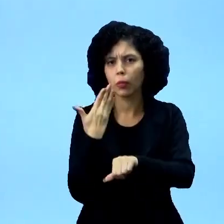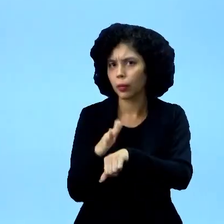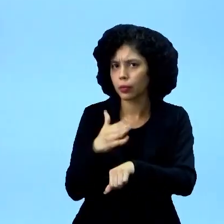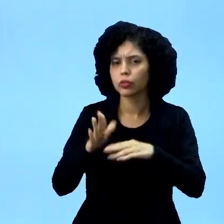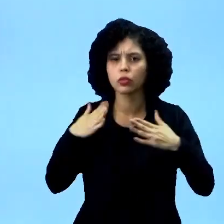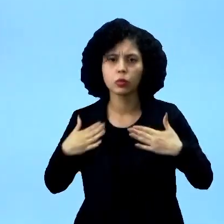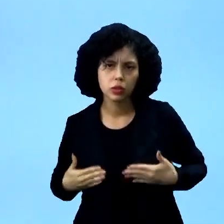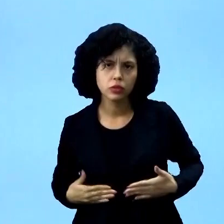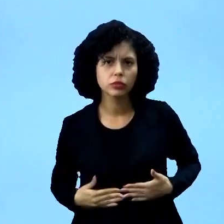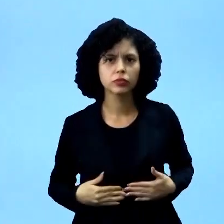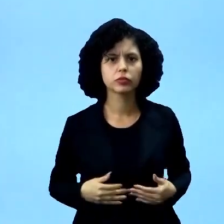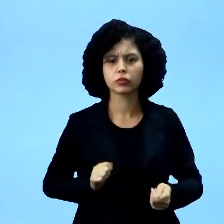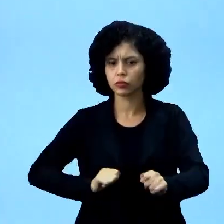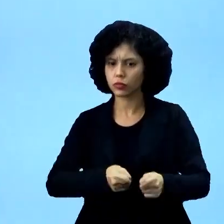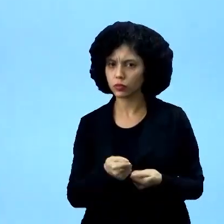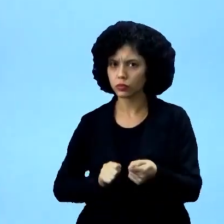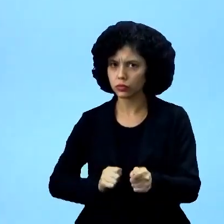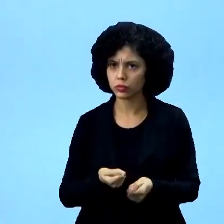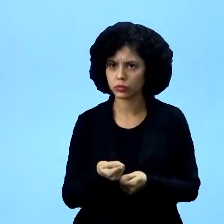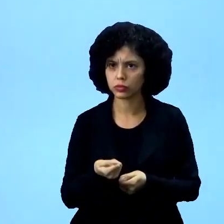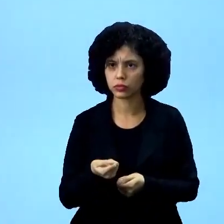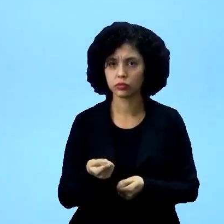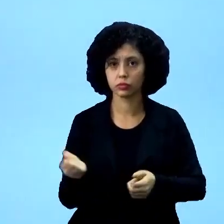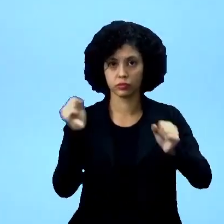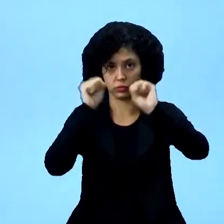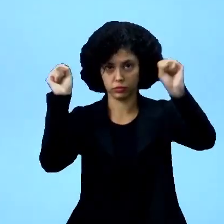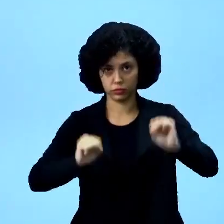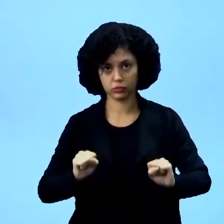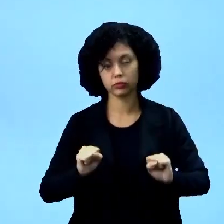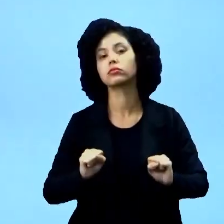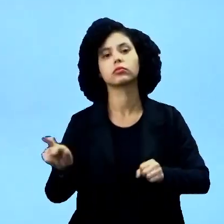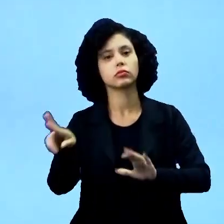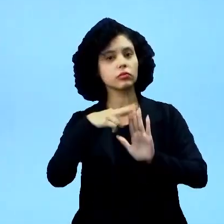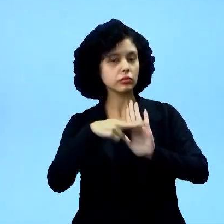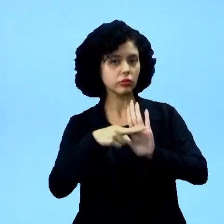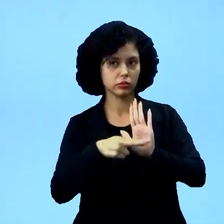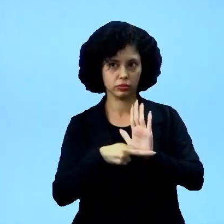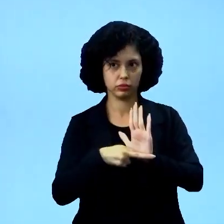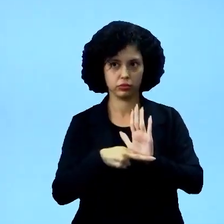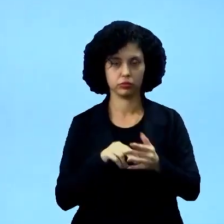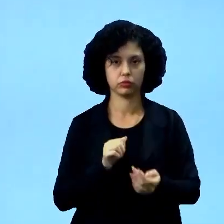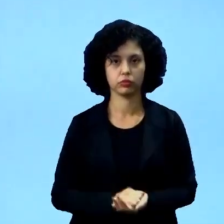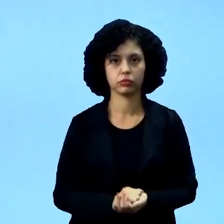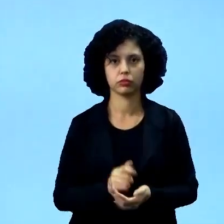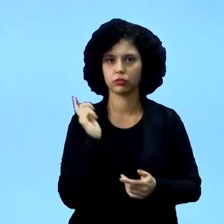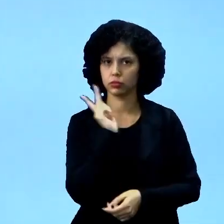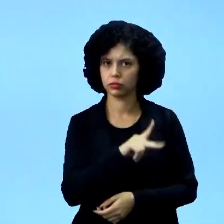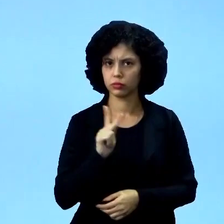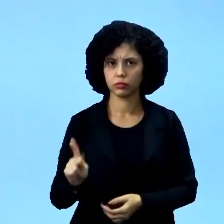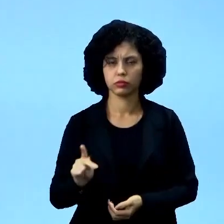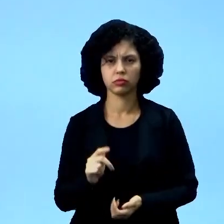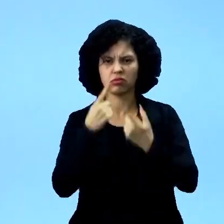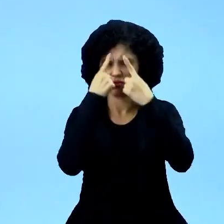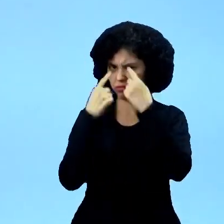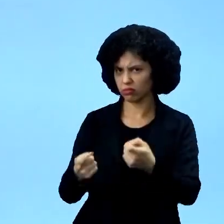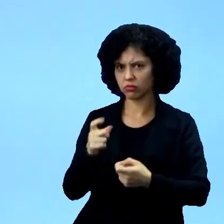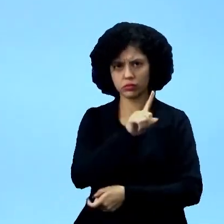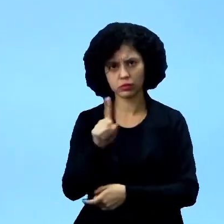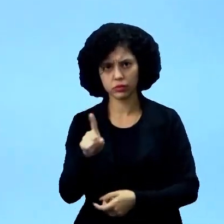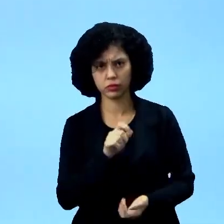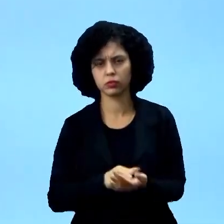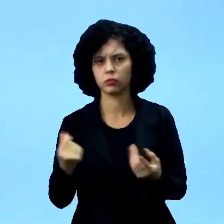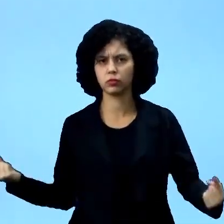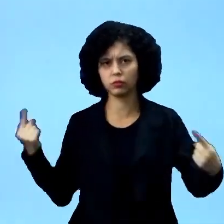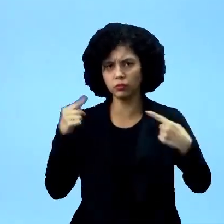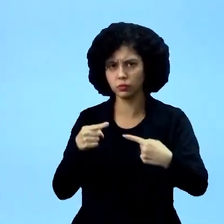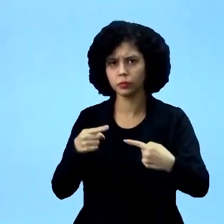prática corporal controlada é a sistematização das regras. Professor, luta não é muito violento, não é brigar